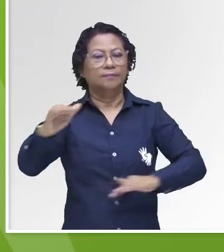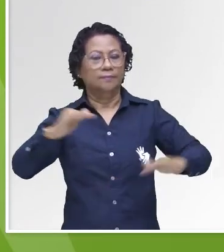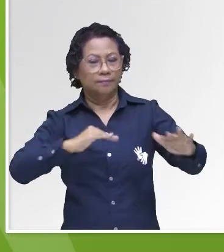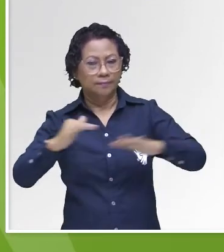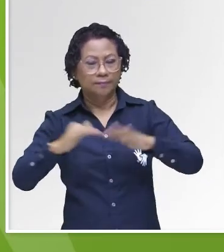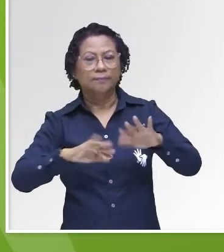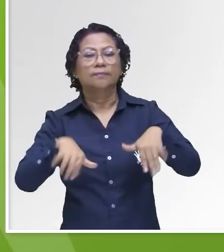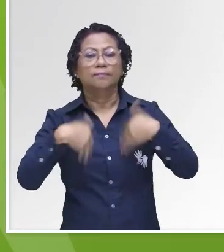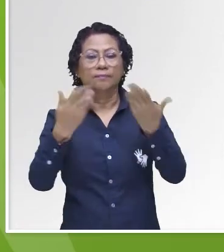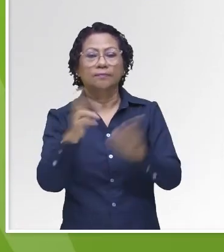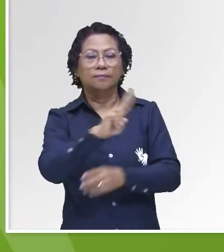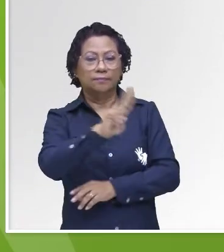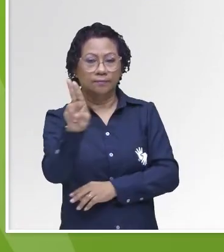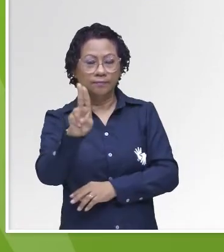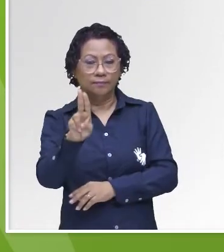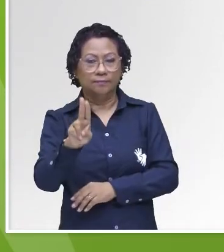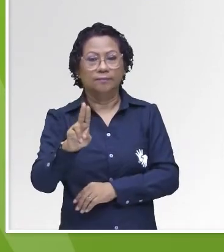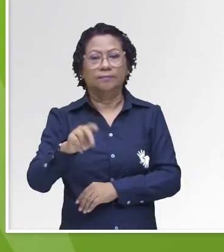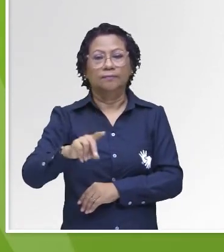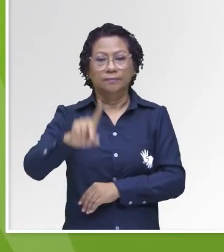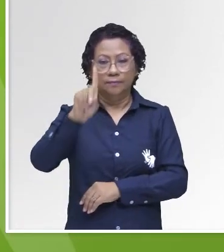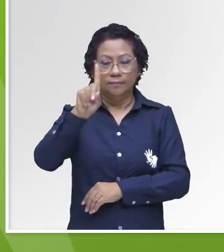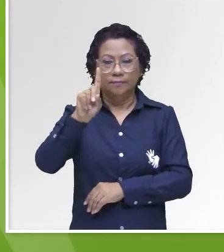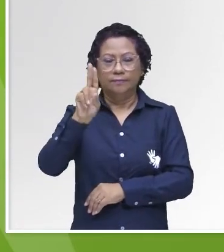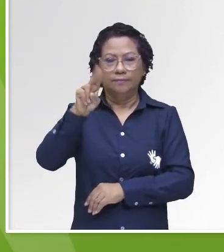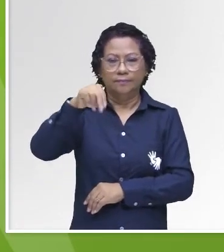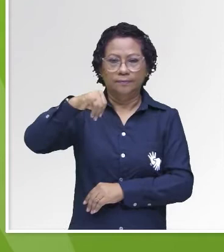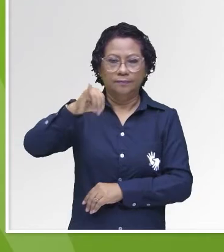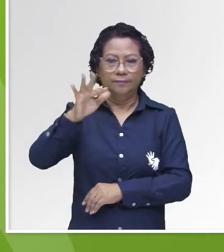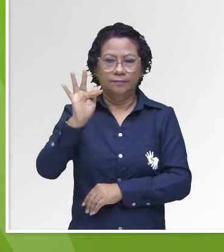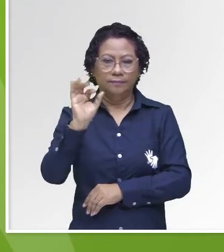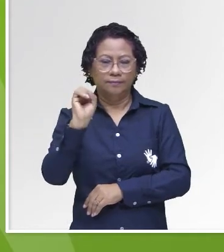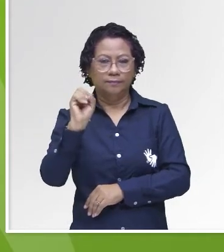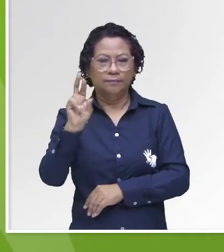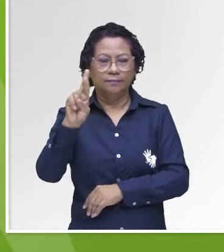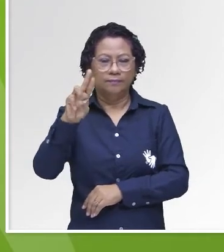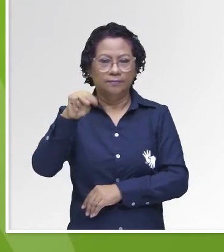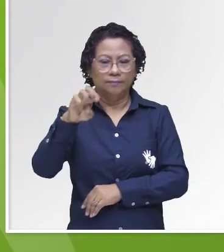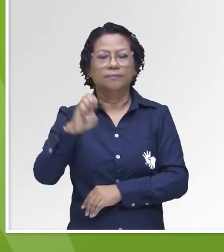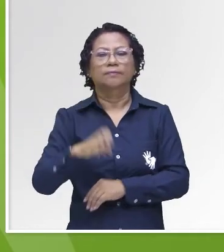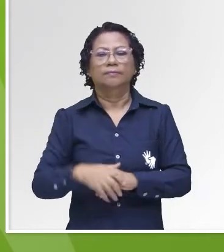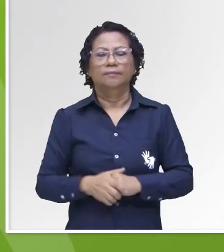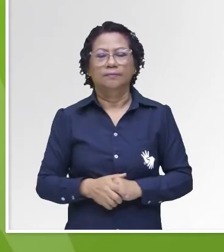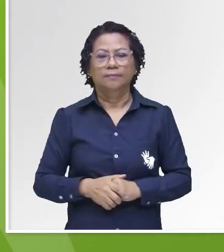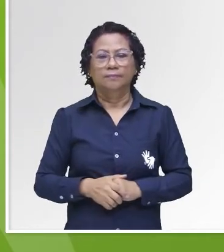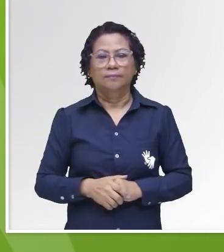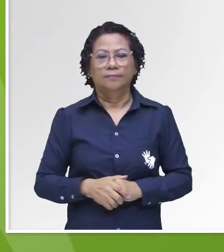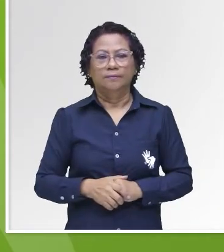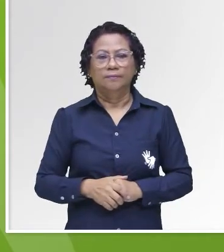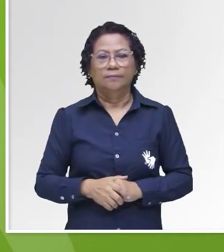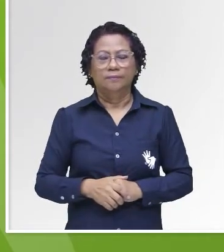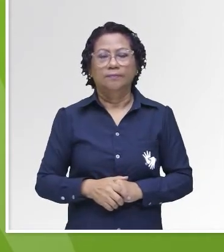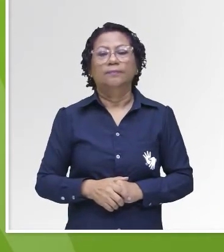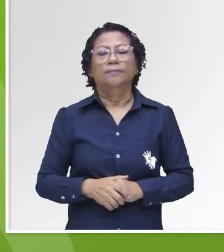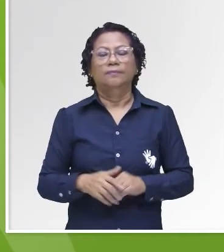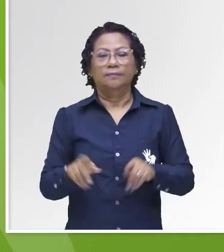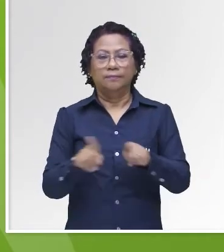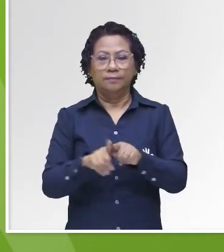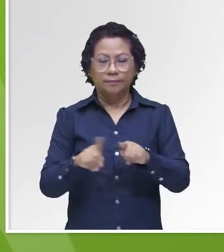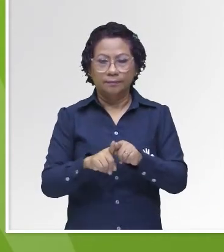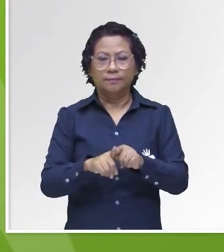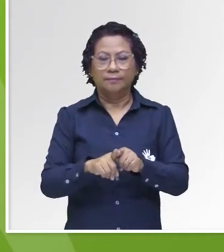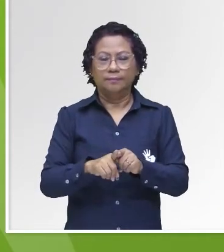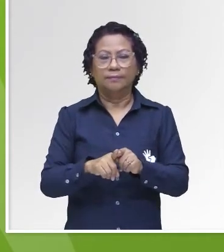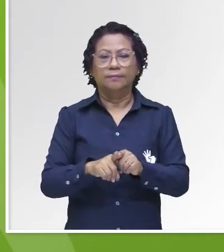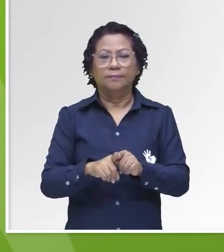Quais são os movimentos? Um movimento uniforme, que é na horizontal, e um movimento uniformemente variado, ou seja,